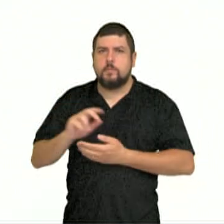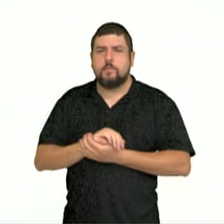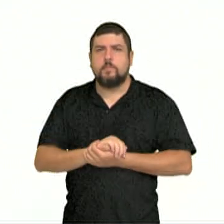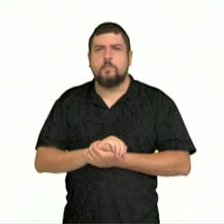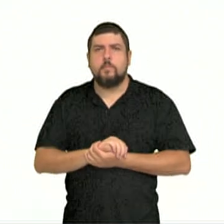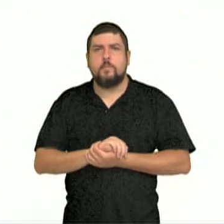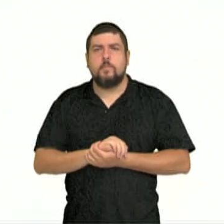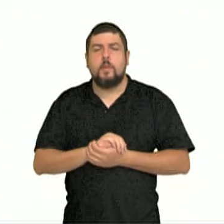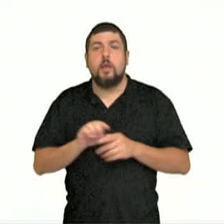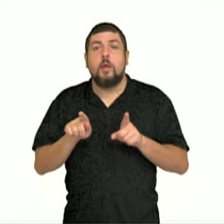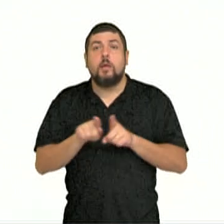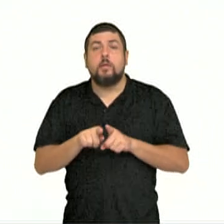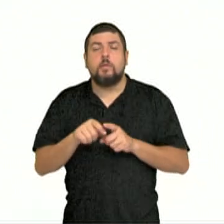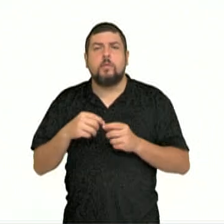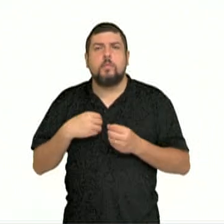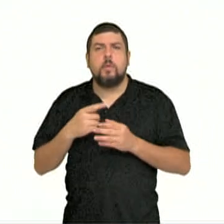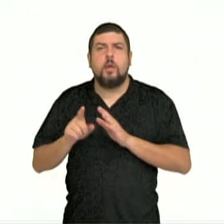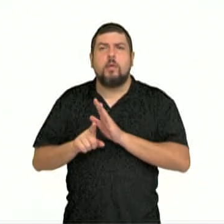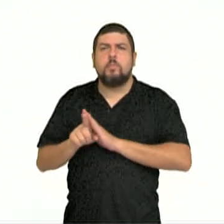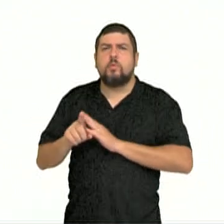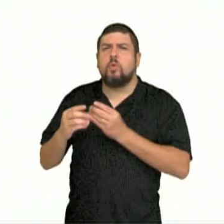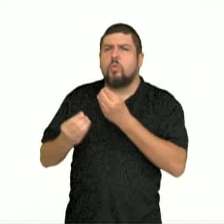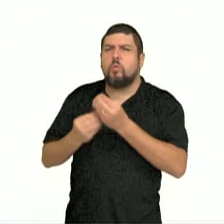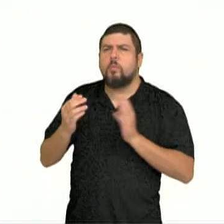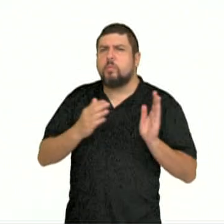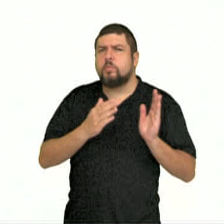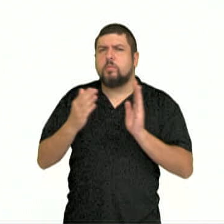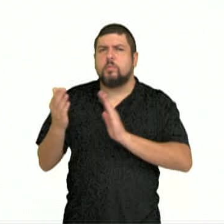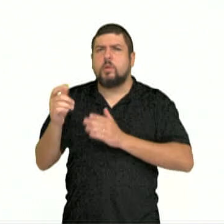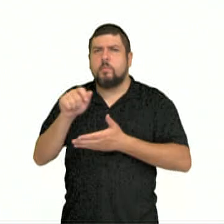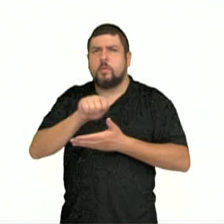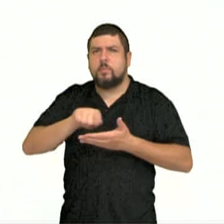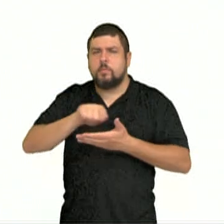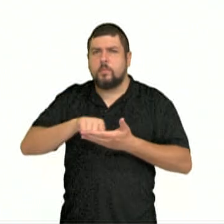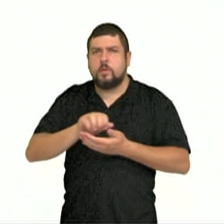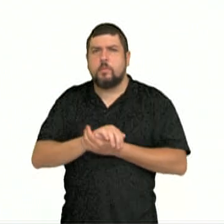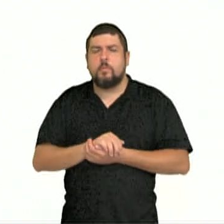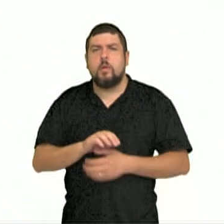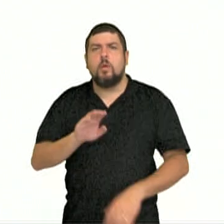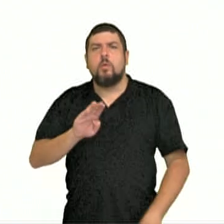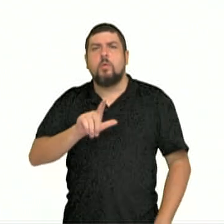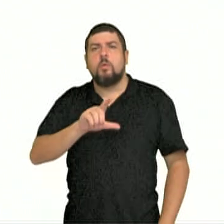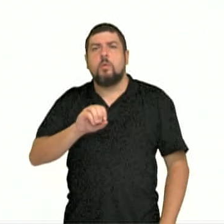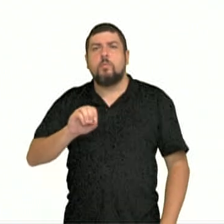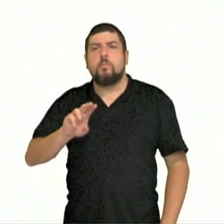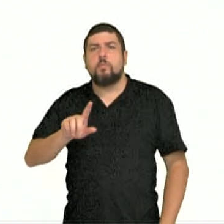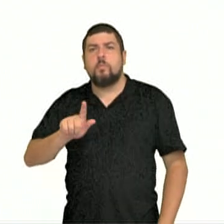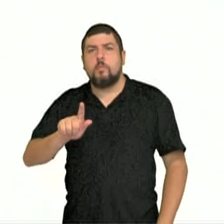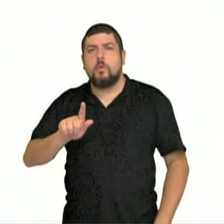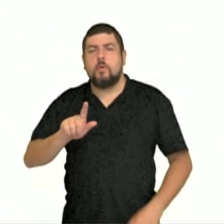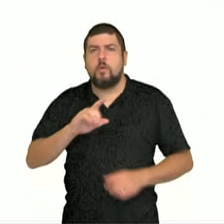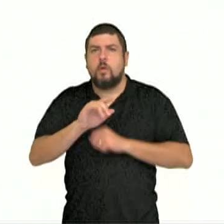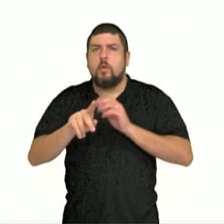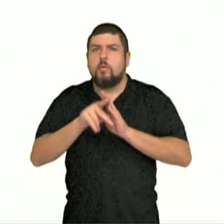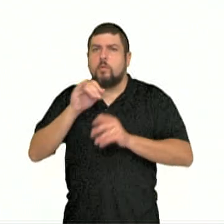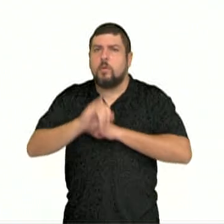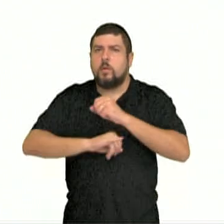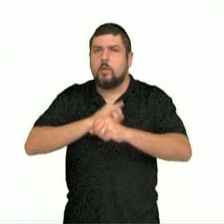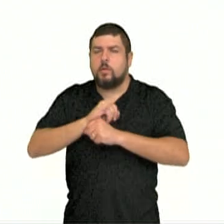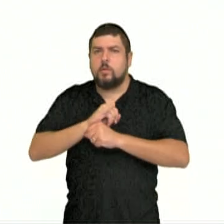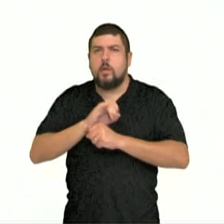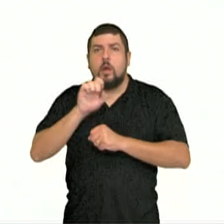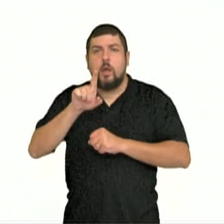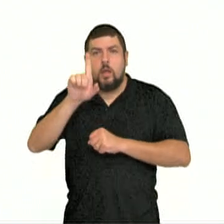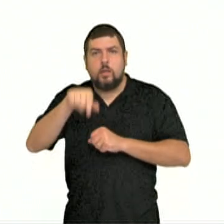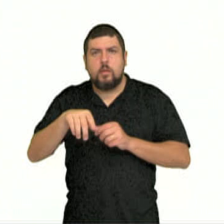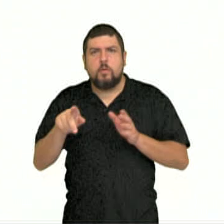processo de escrita, pode comprovar. Tem relação porque o blog chama-se Como Eu Escrevo. Então, esse blog já é